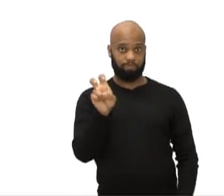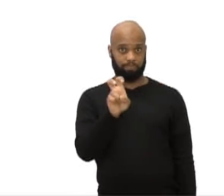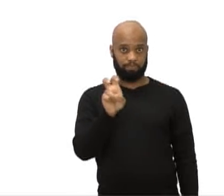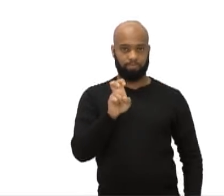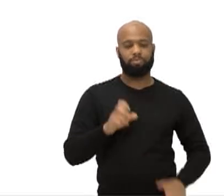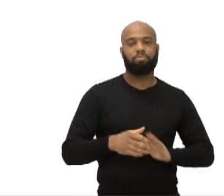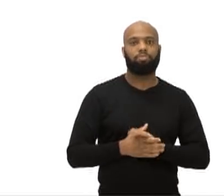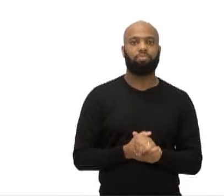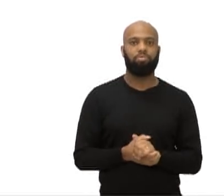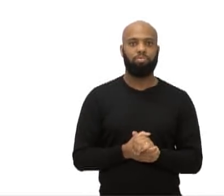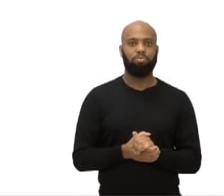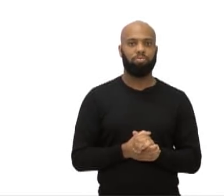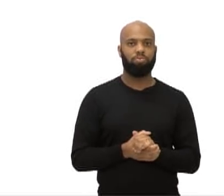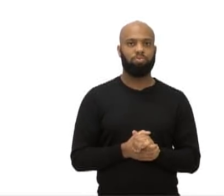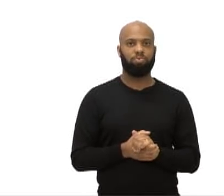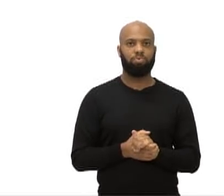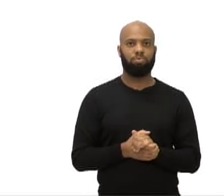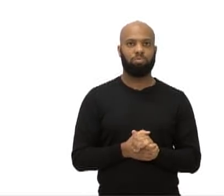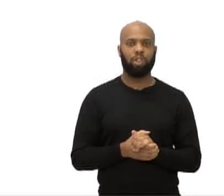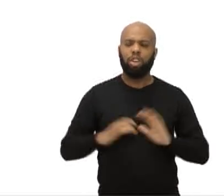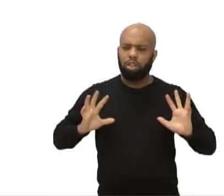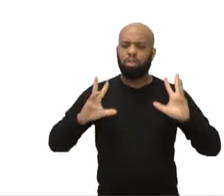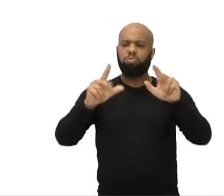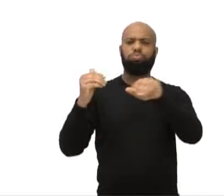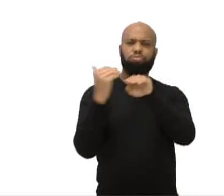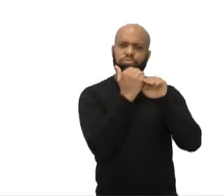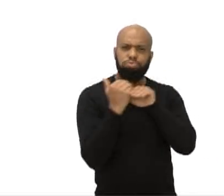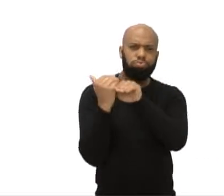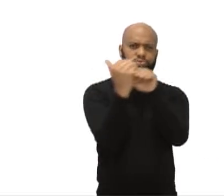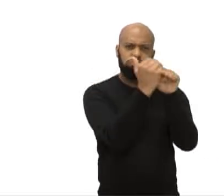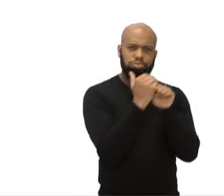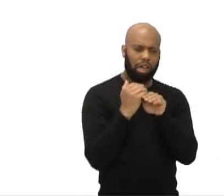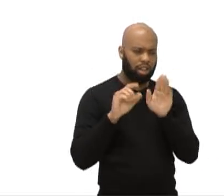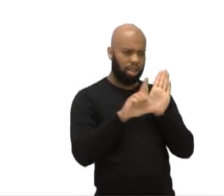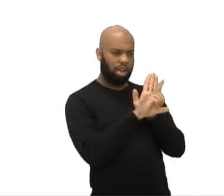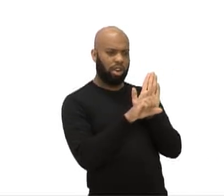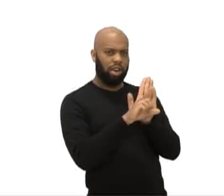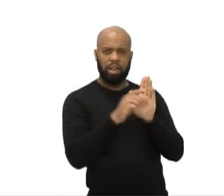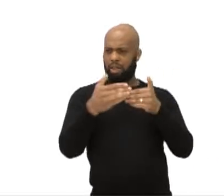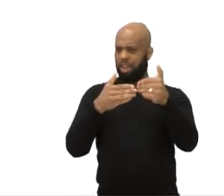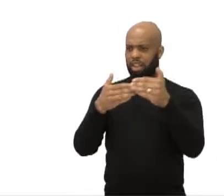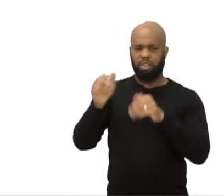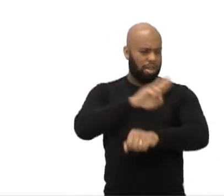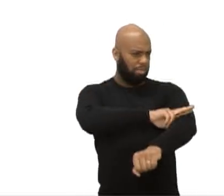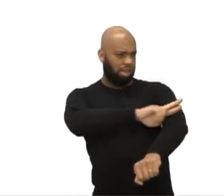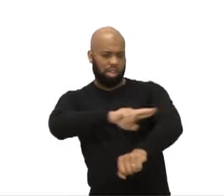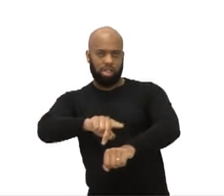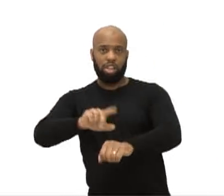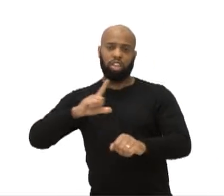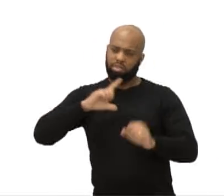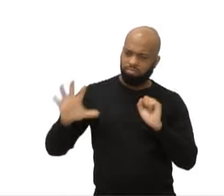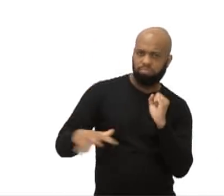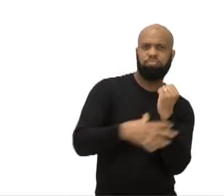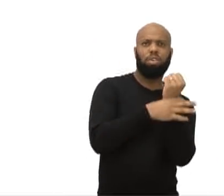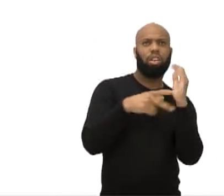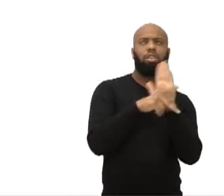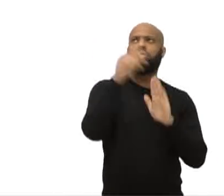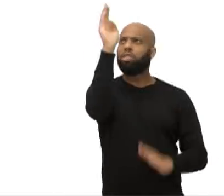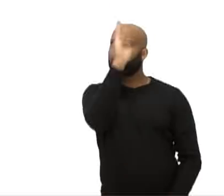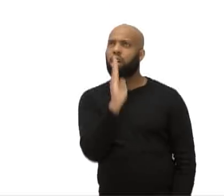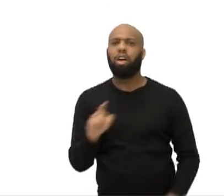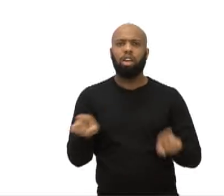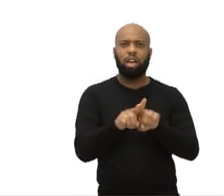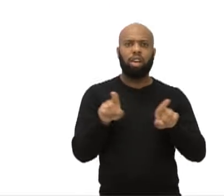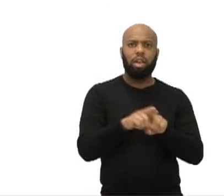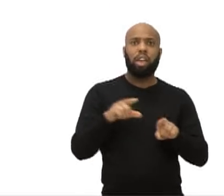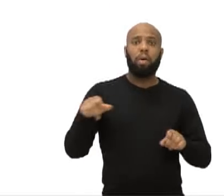5º. Todos são iguais perante a lei, sem distinção de qualquer natureza, garantindo-se aos brasileiros e